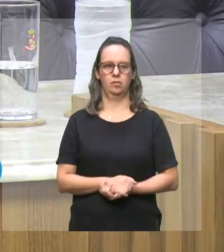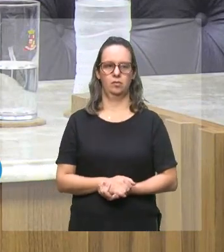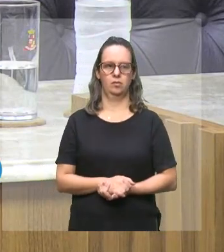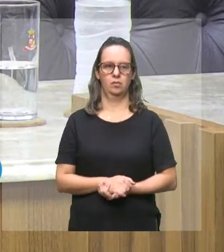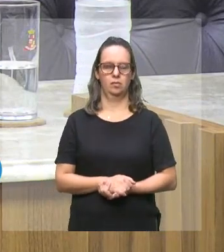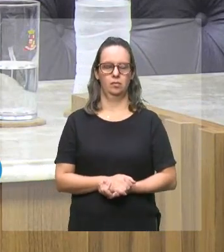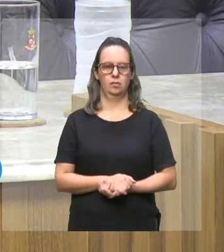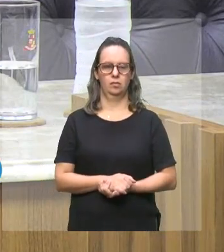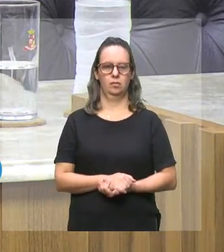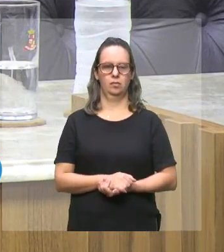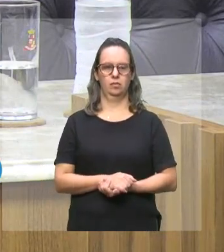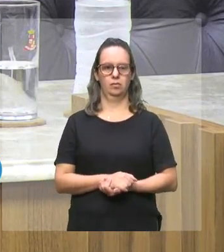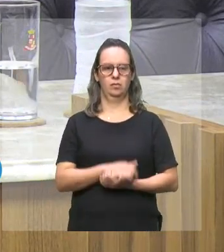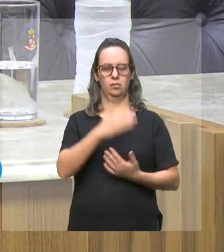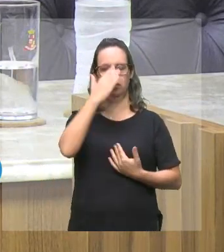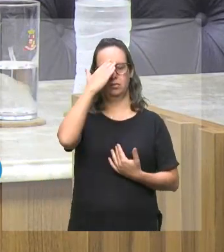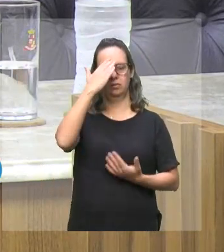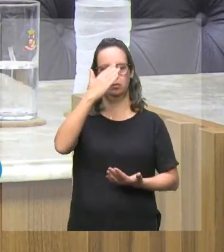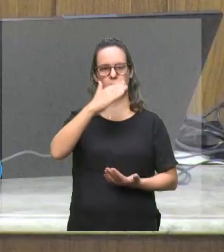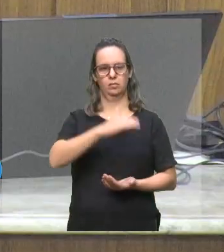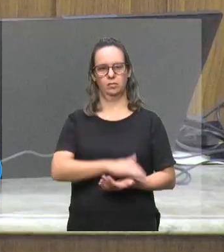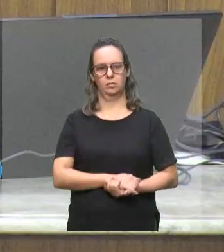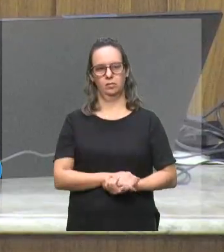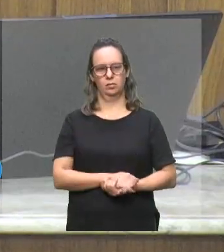naquela casa. Muito obrigada.